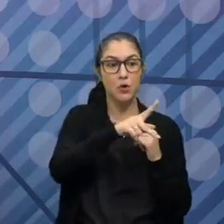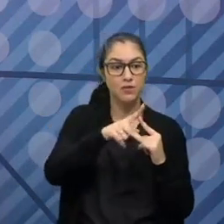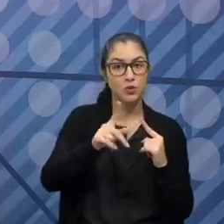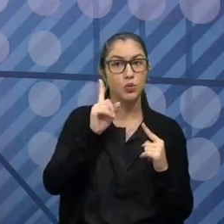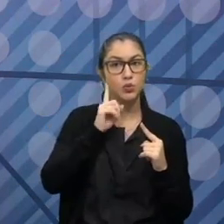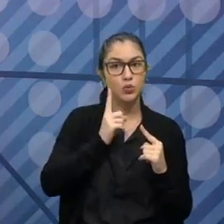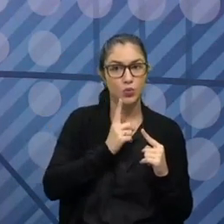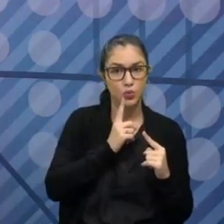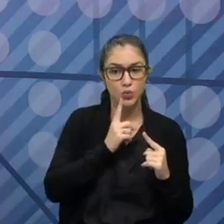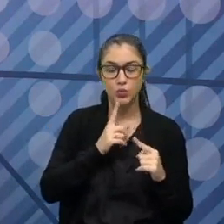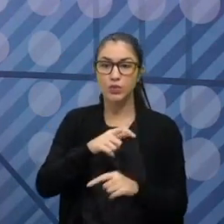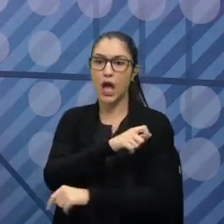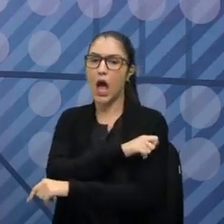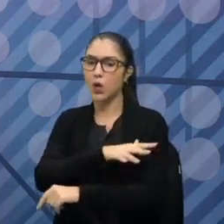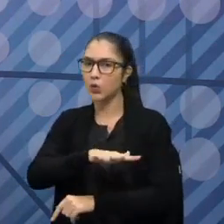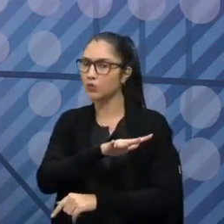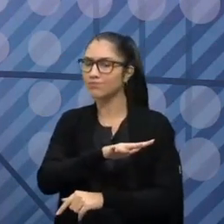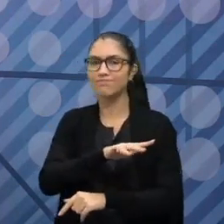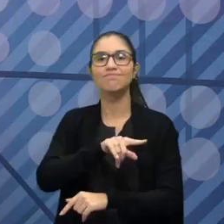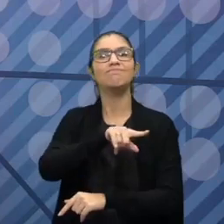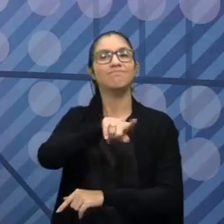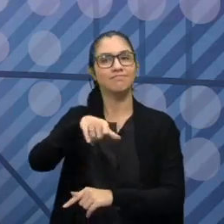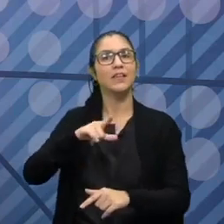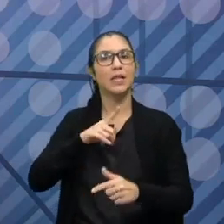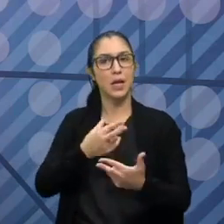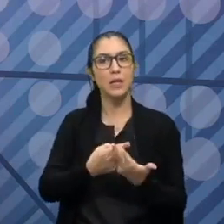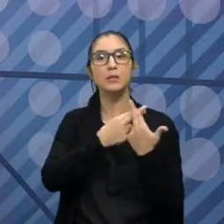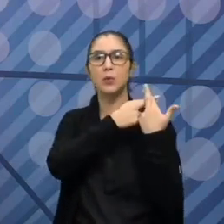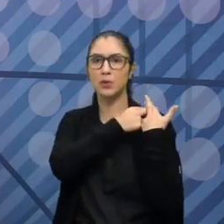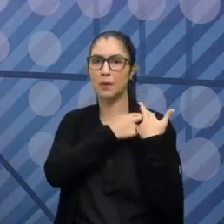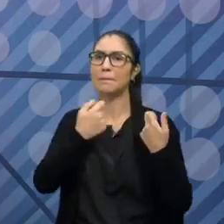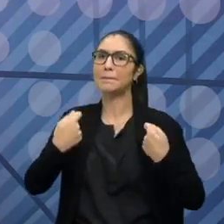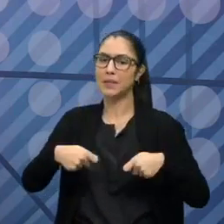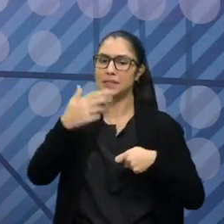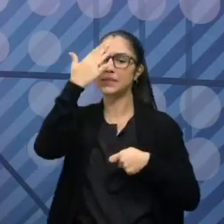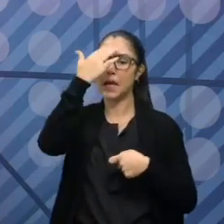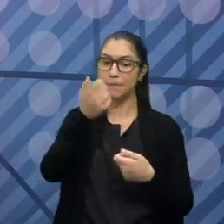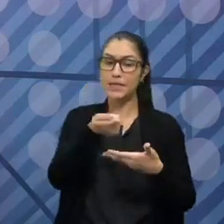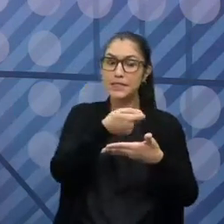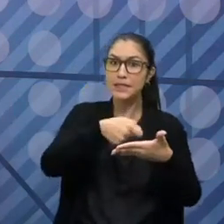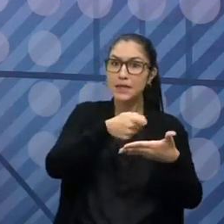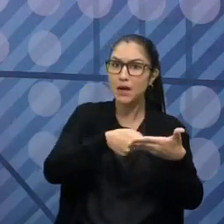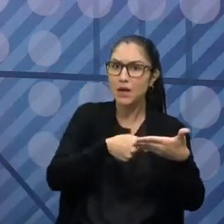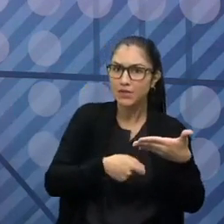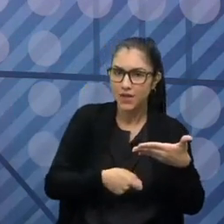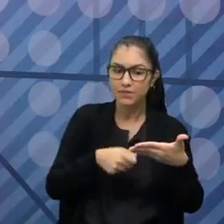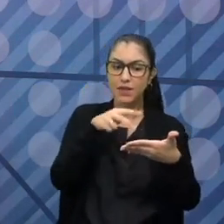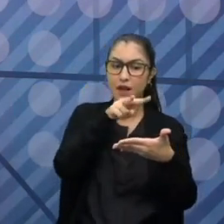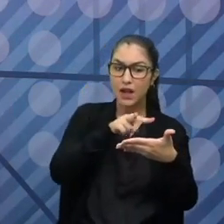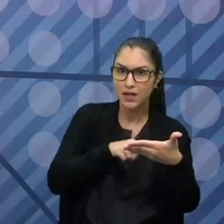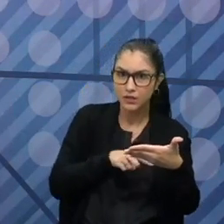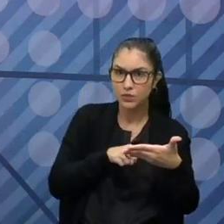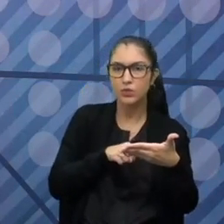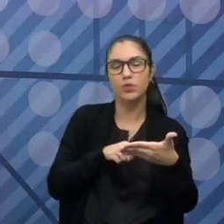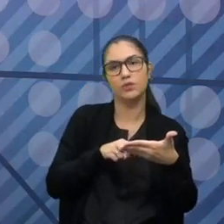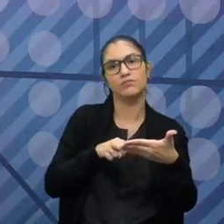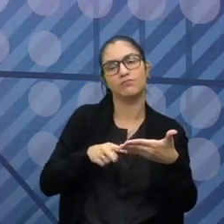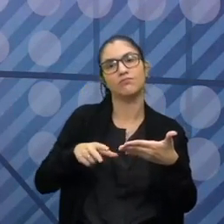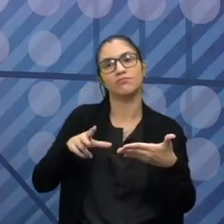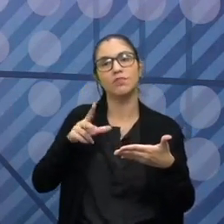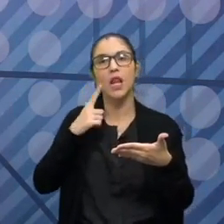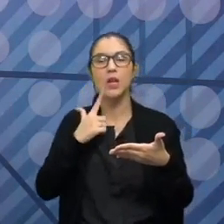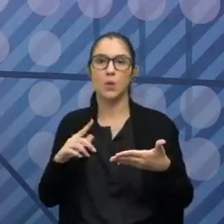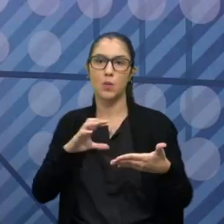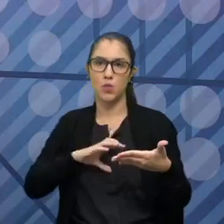de surdos, nem dos alunos surdos, a responsabilidade de dominar a escrita, a leitura e a escrita da nossa língua,